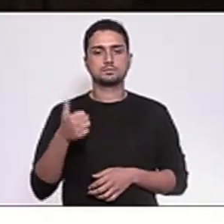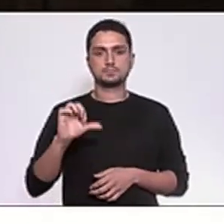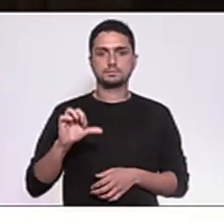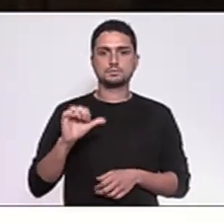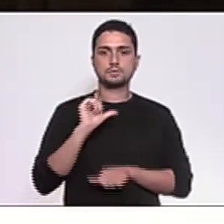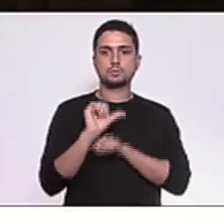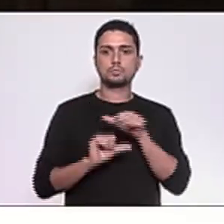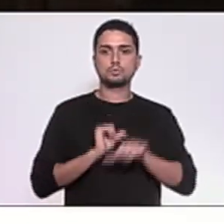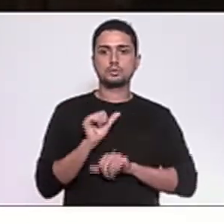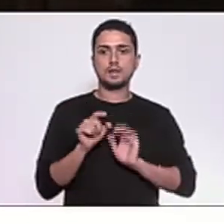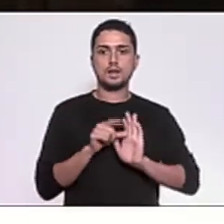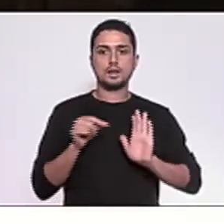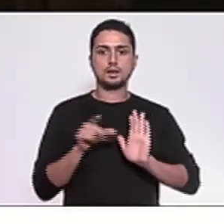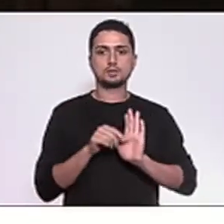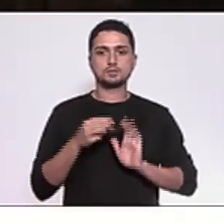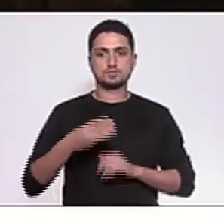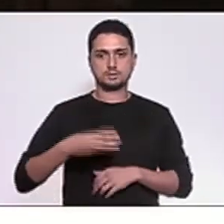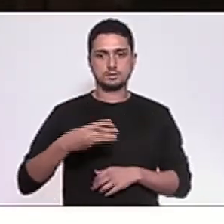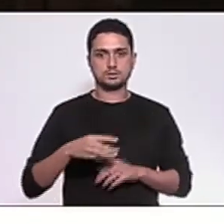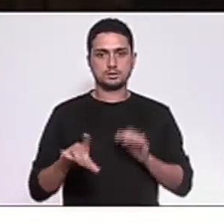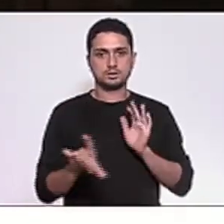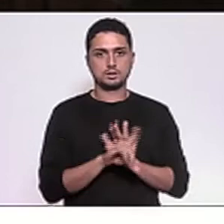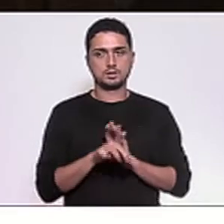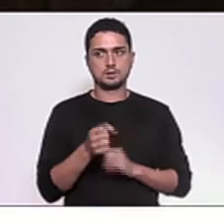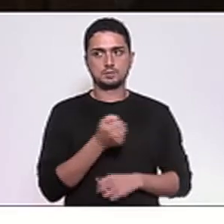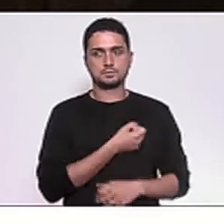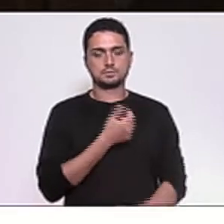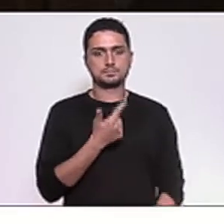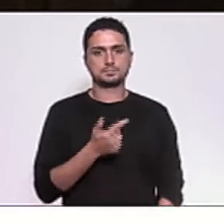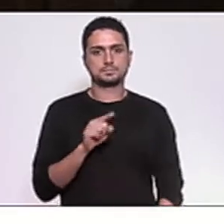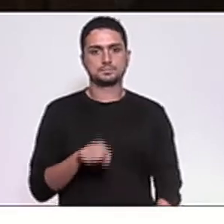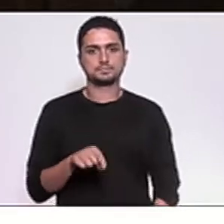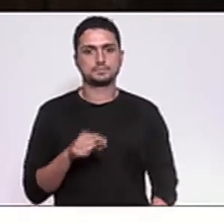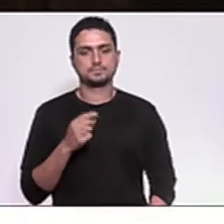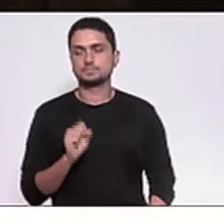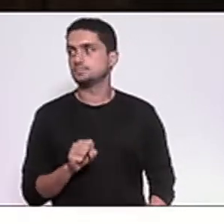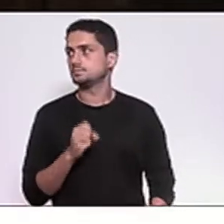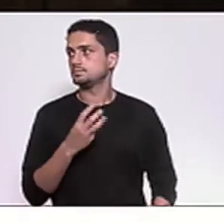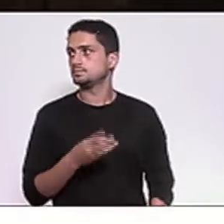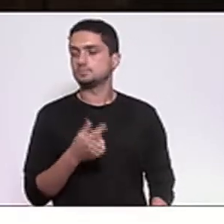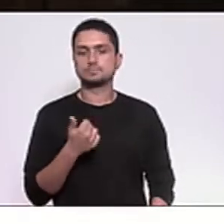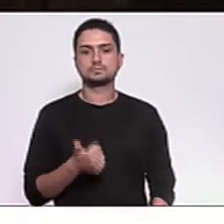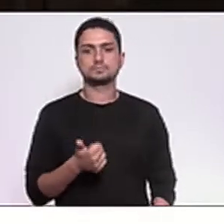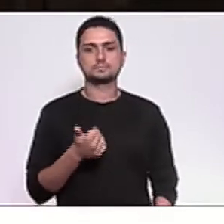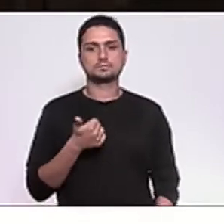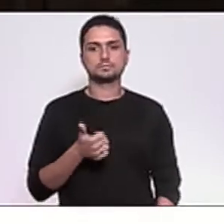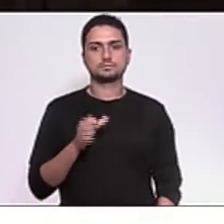o artigo 3º da lei número 2831 de